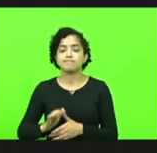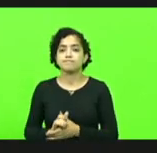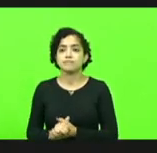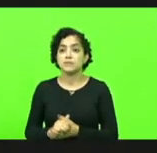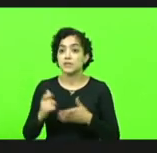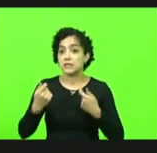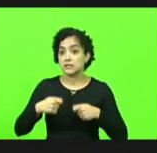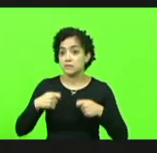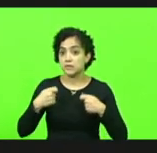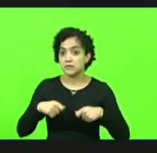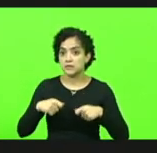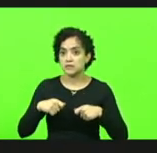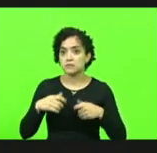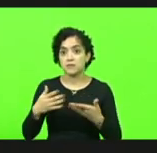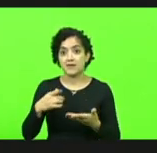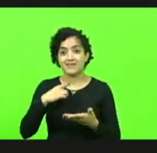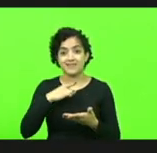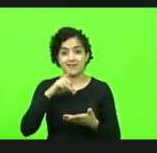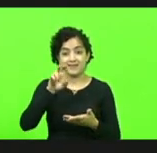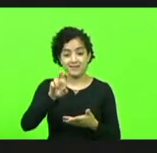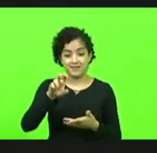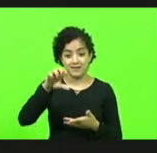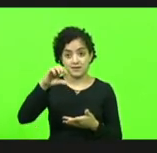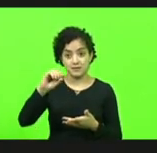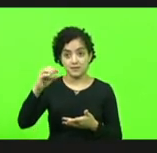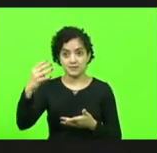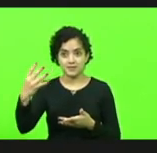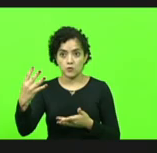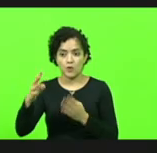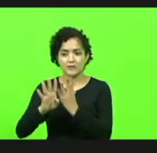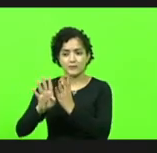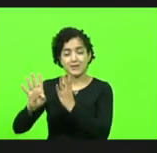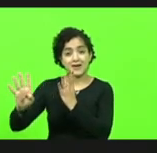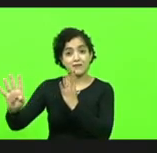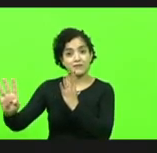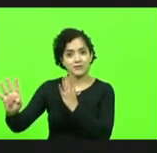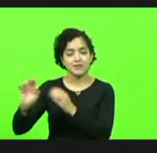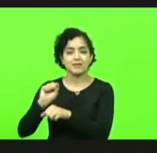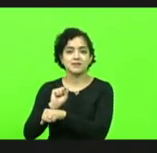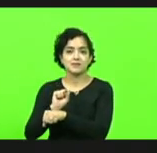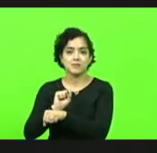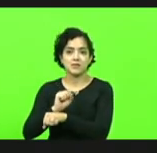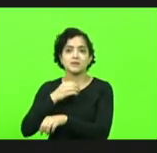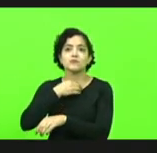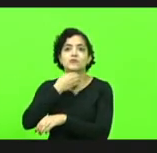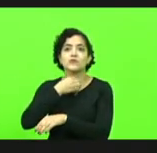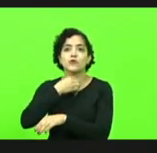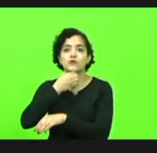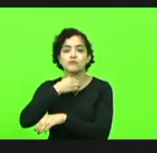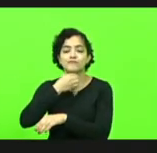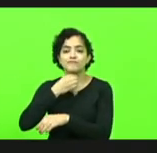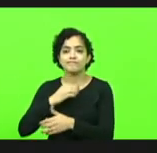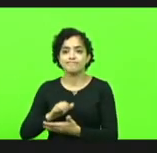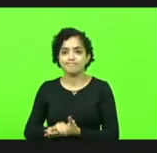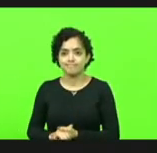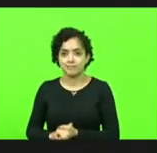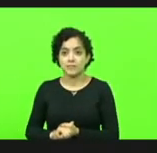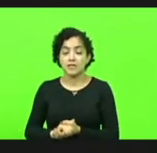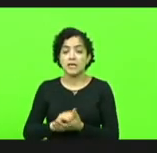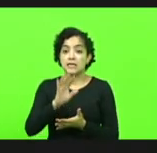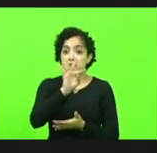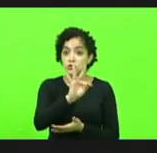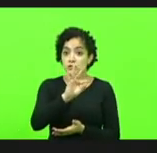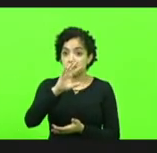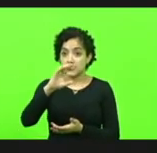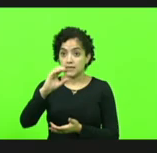tenho 504 pessoas na fila de espera de fonoaudiologia. De terapia